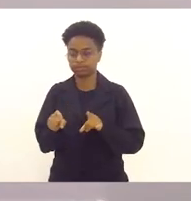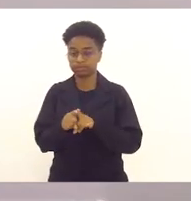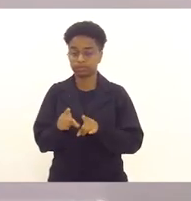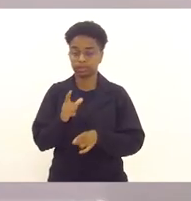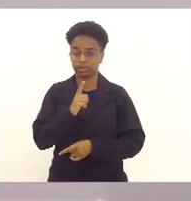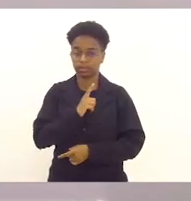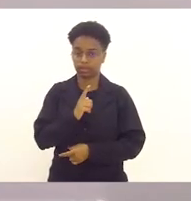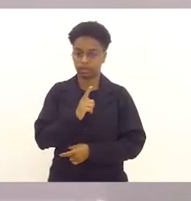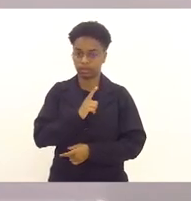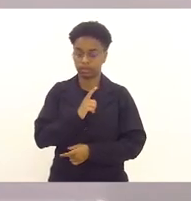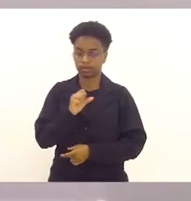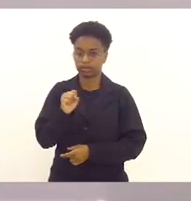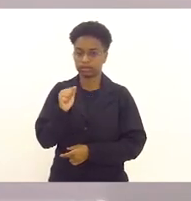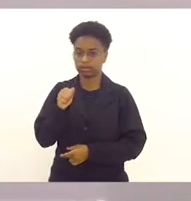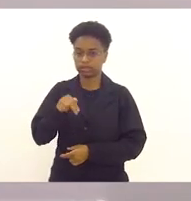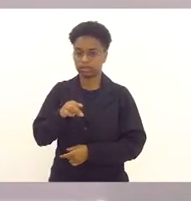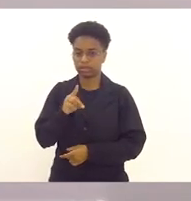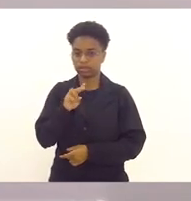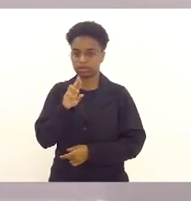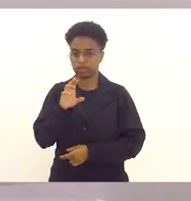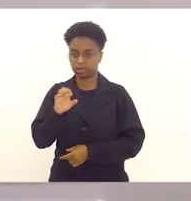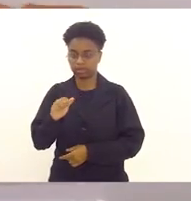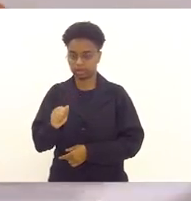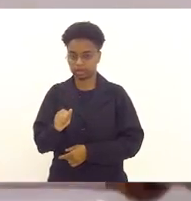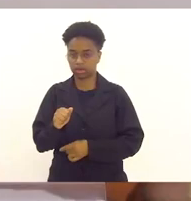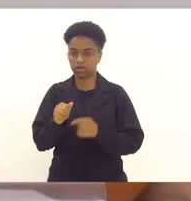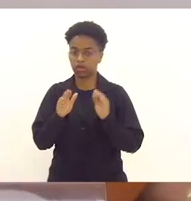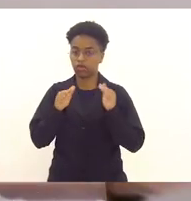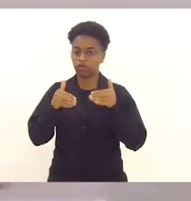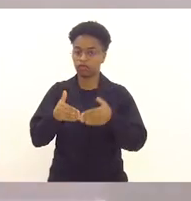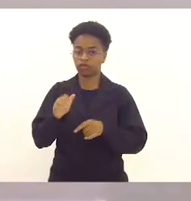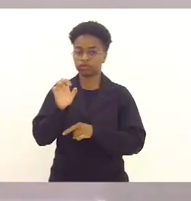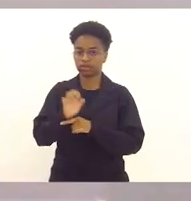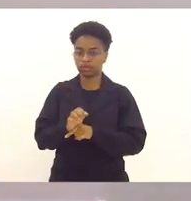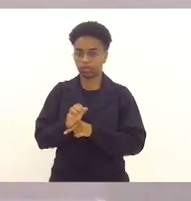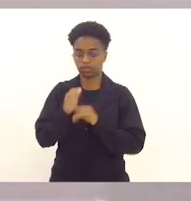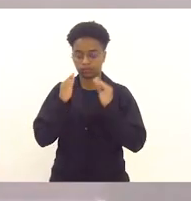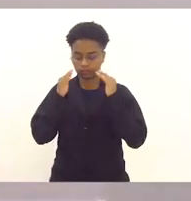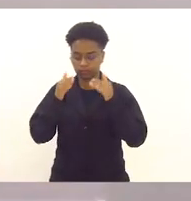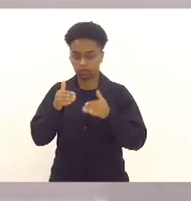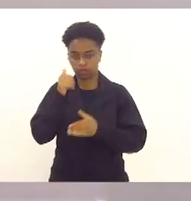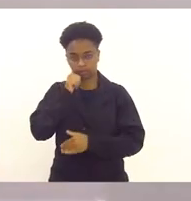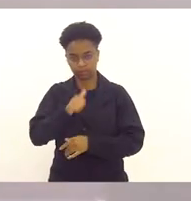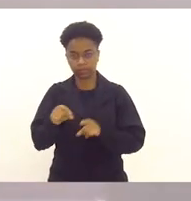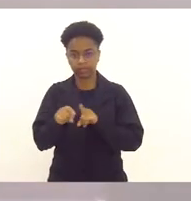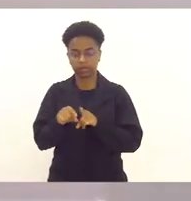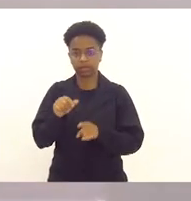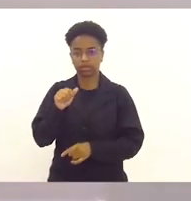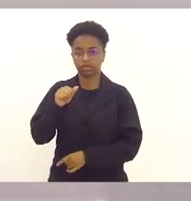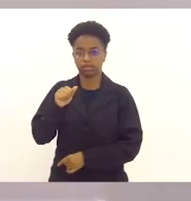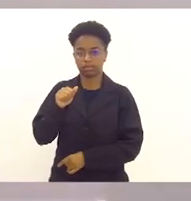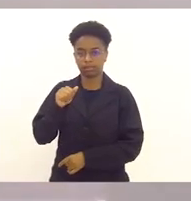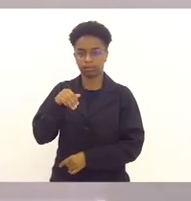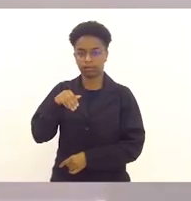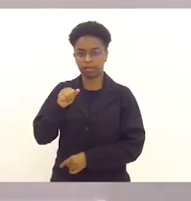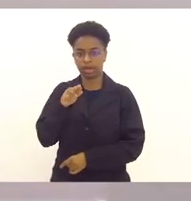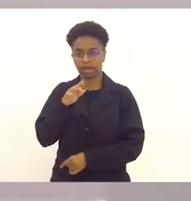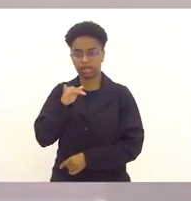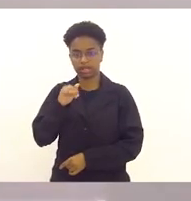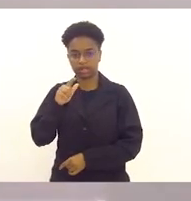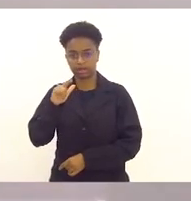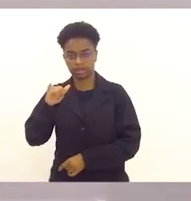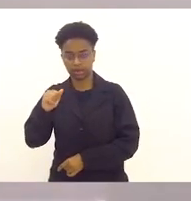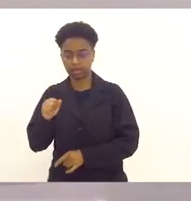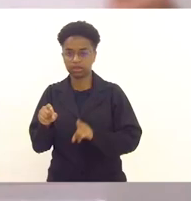é a Sandra Ribeiro do fórum estadual de mulheres a Marília Amaro e a Érica